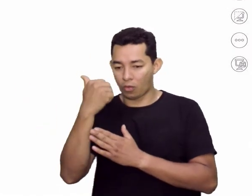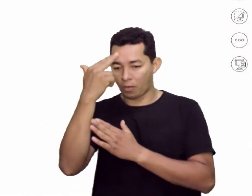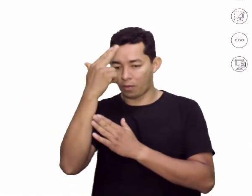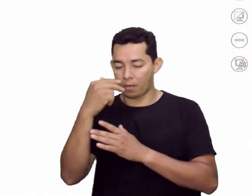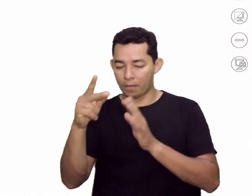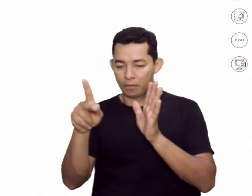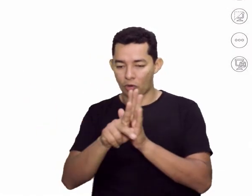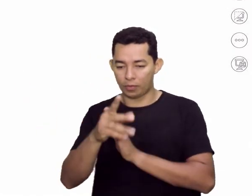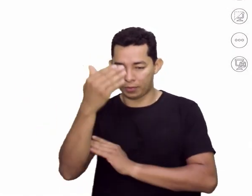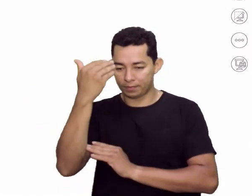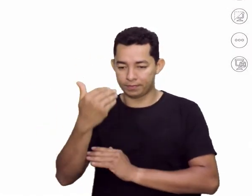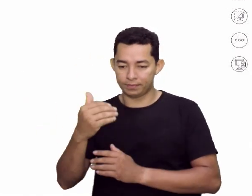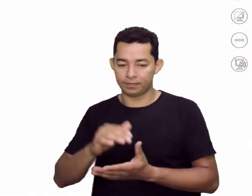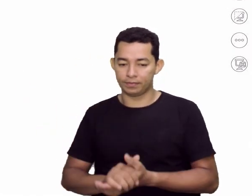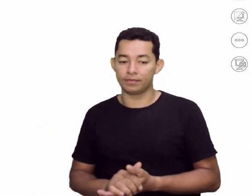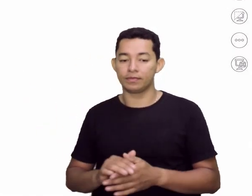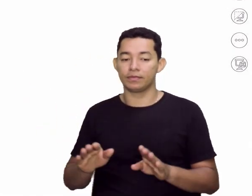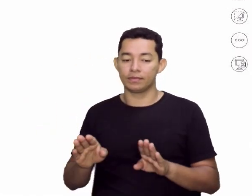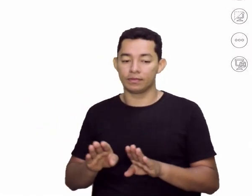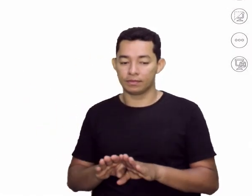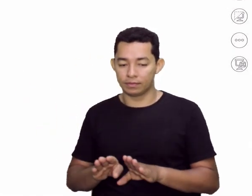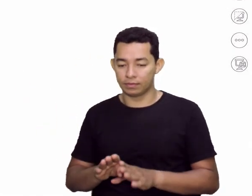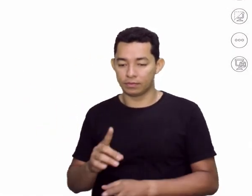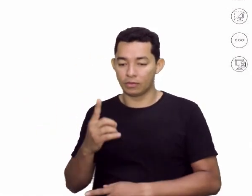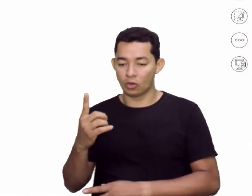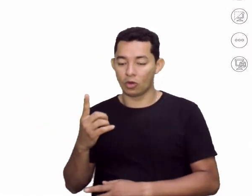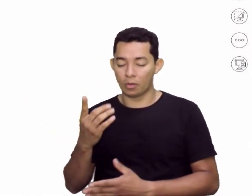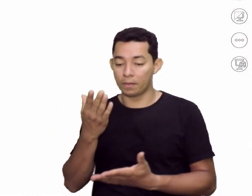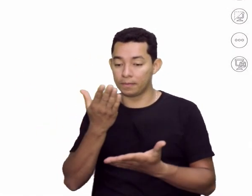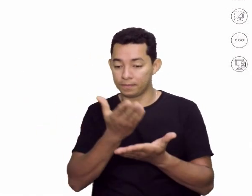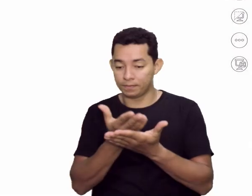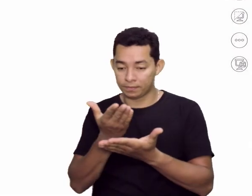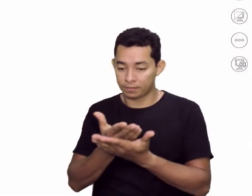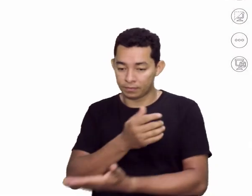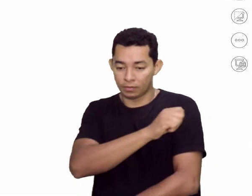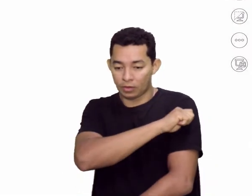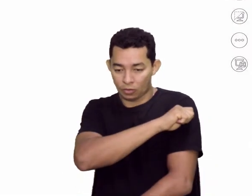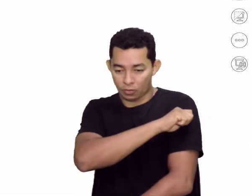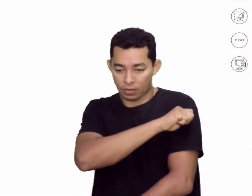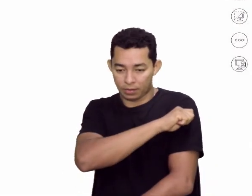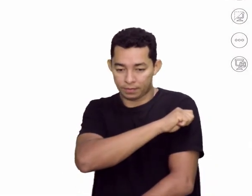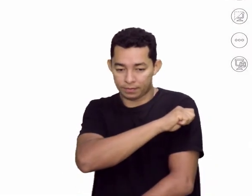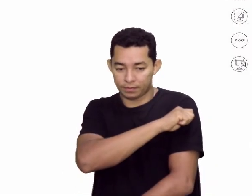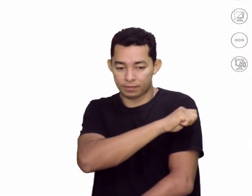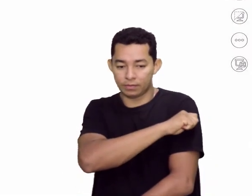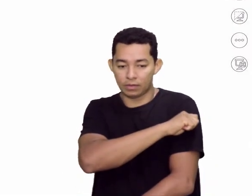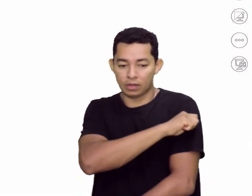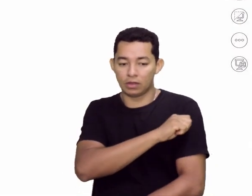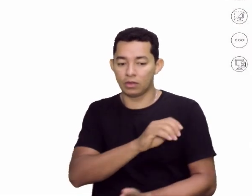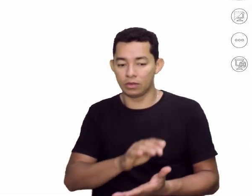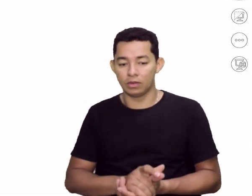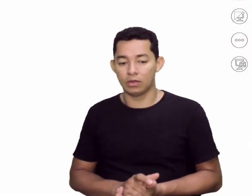Veio também a Estudante, né? Que é uma produção aí da Anita